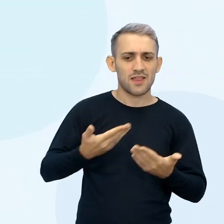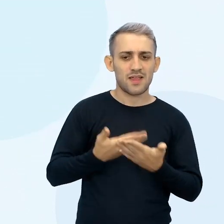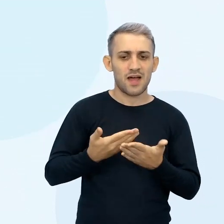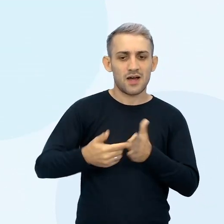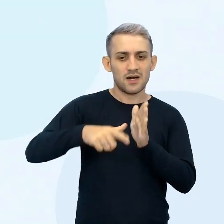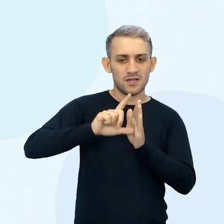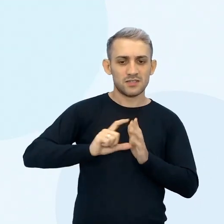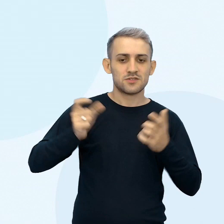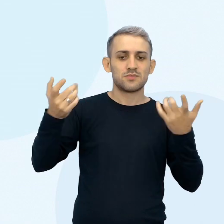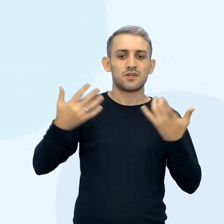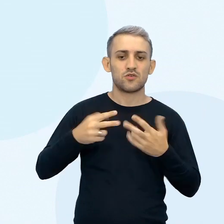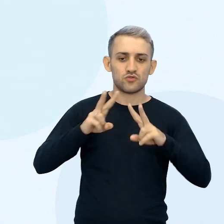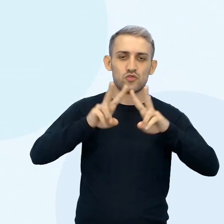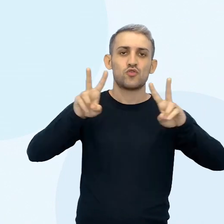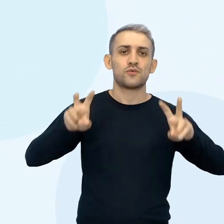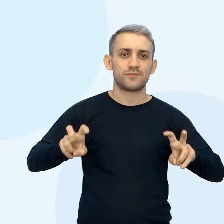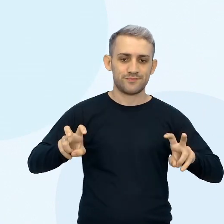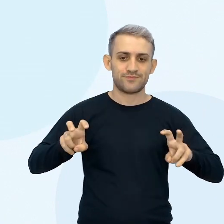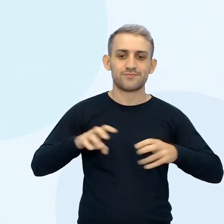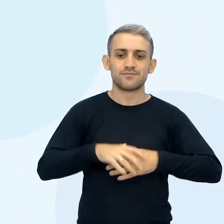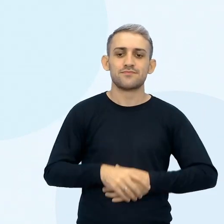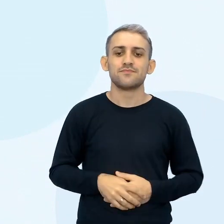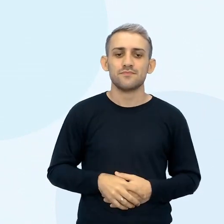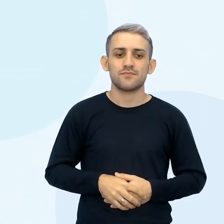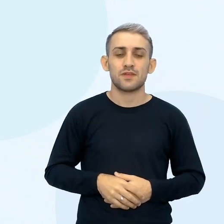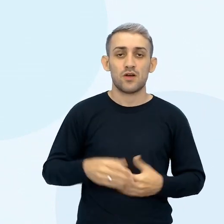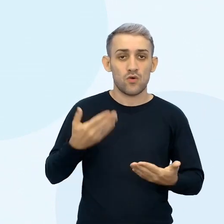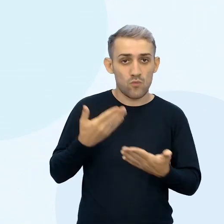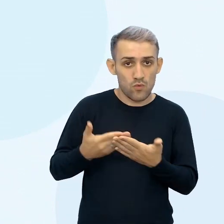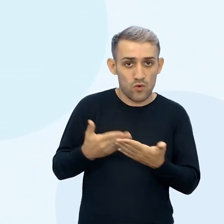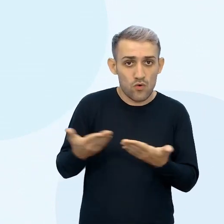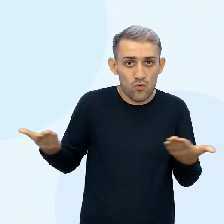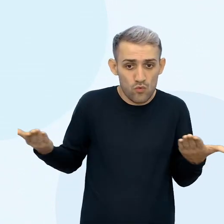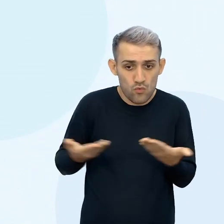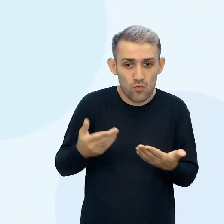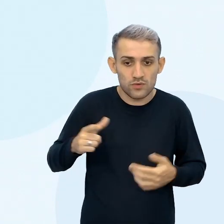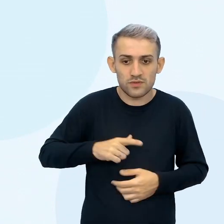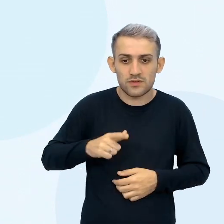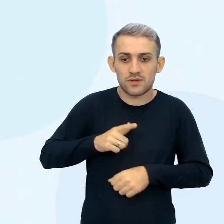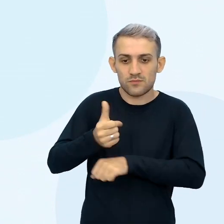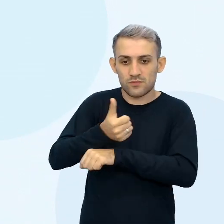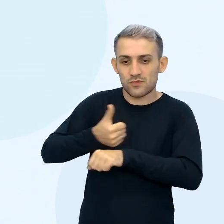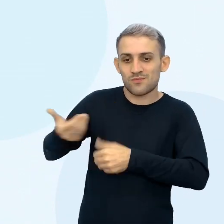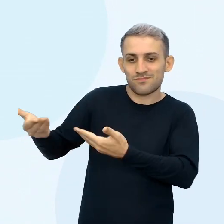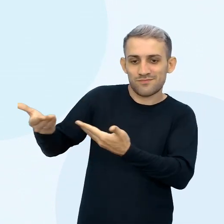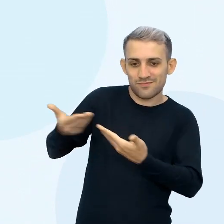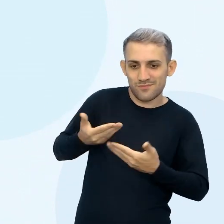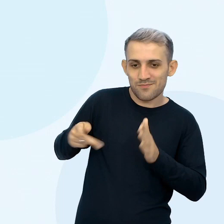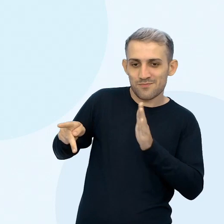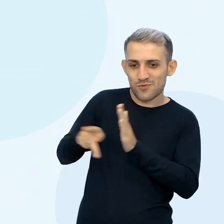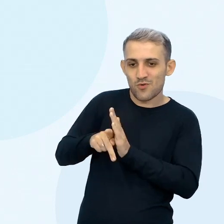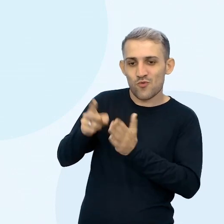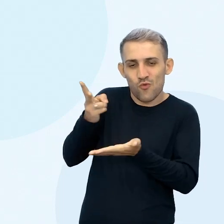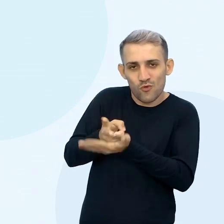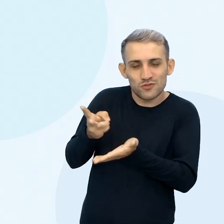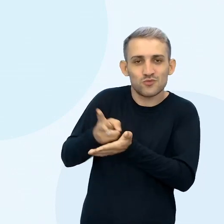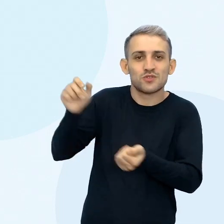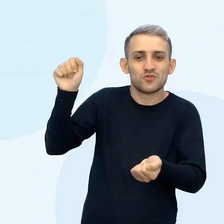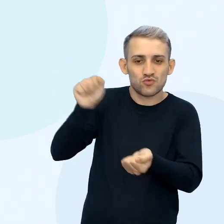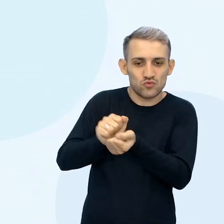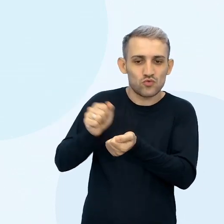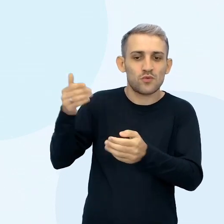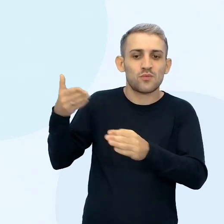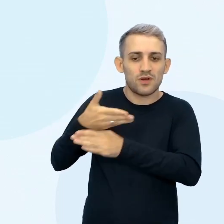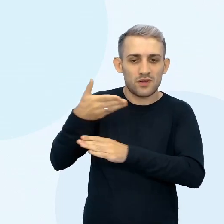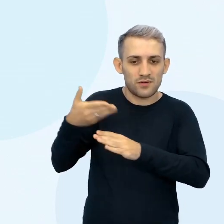a gente falou sobre ele. Muito bem. Na aula de hoje, com a palavra roteirista, o meu convidado continua comigo aqui, participando